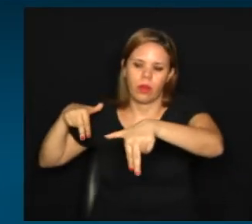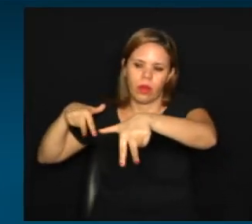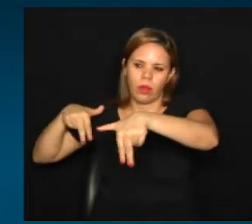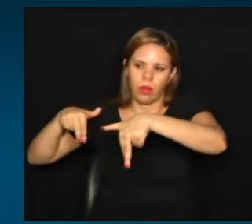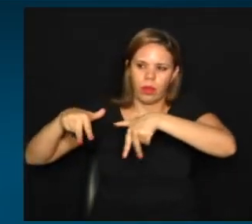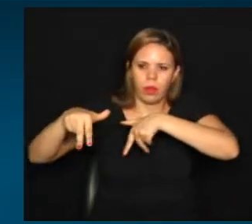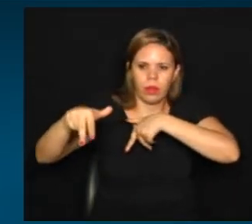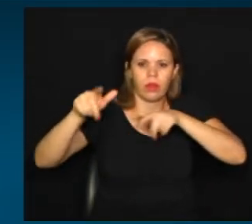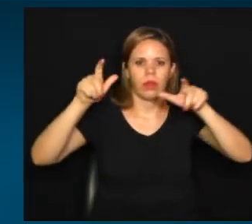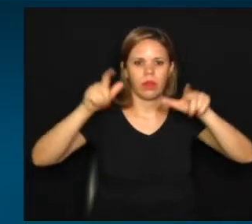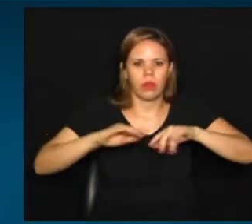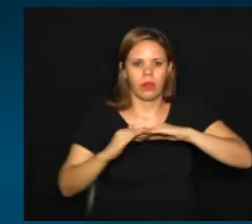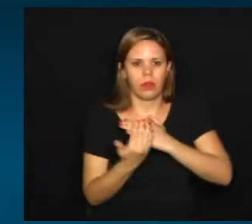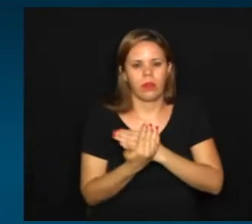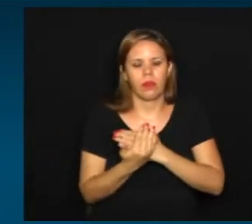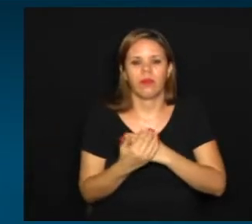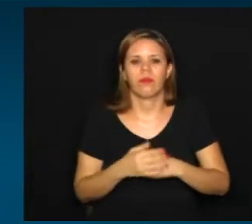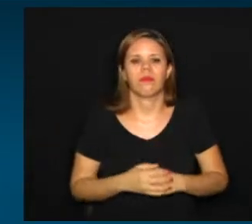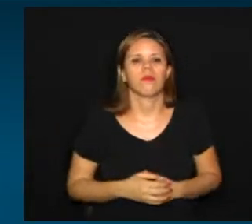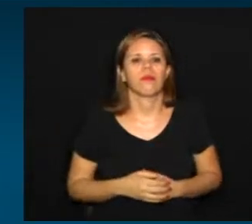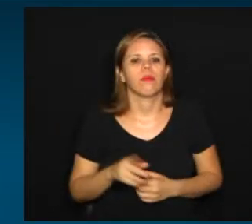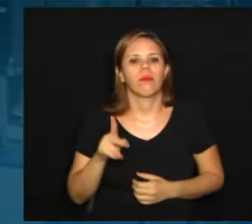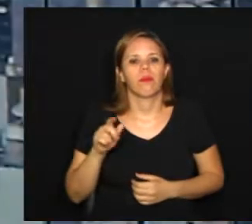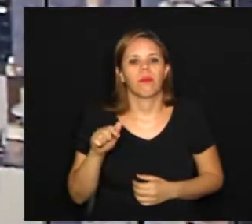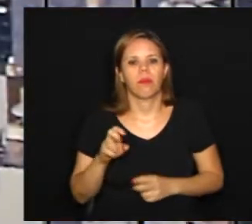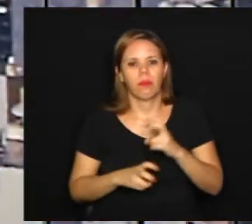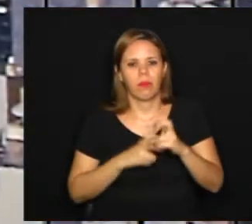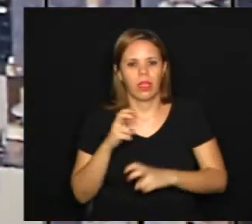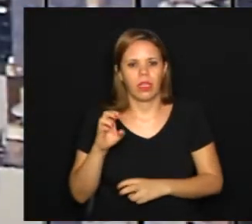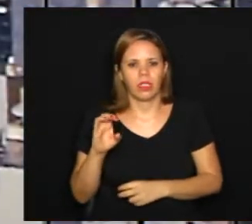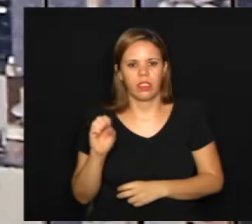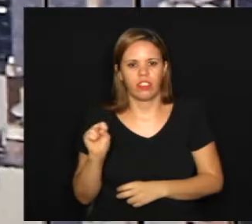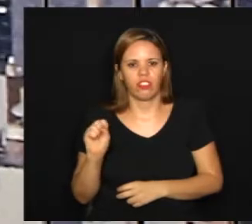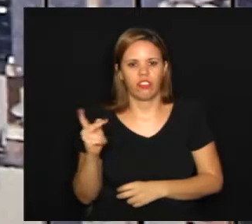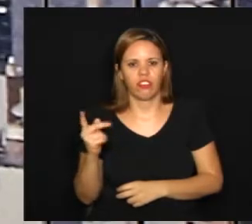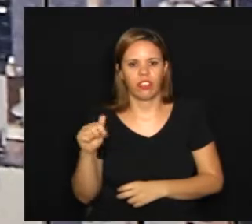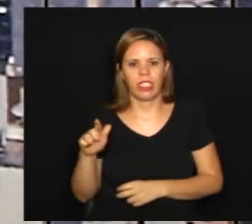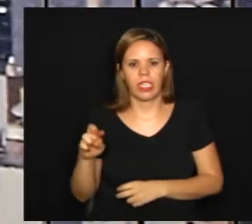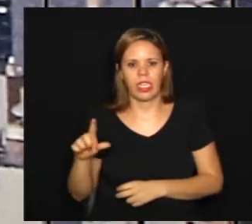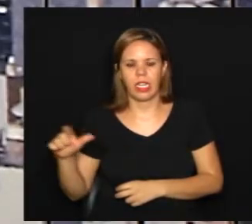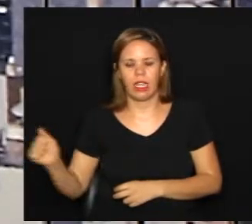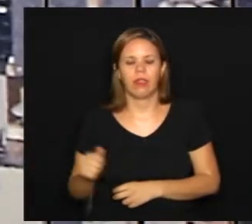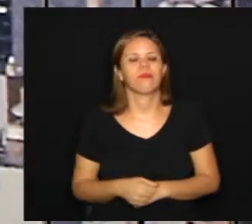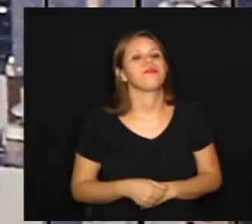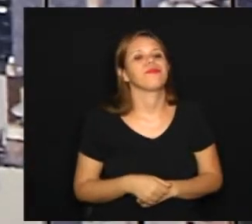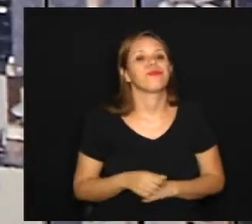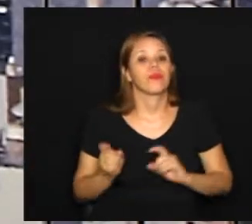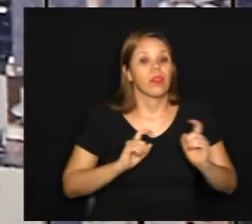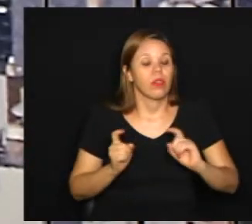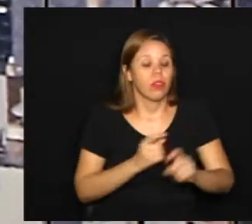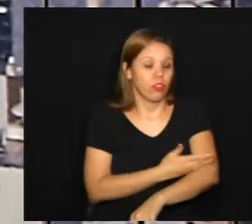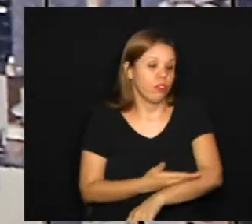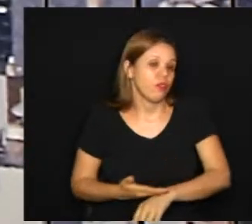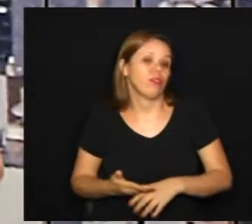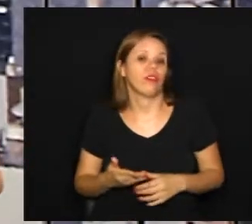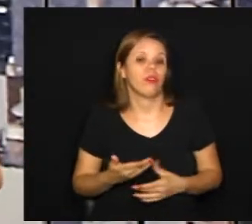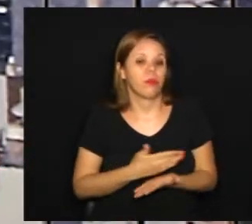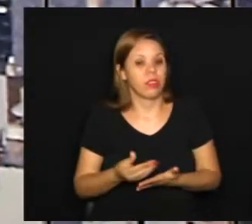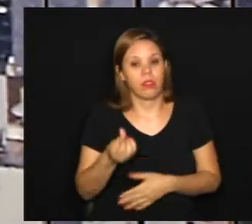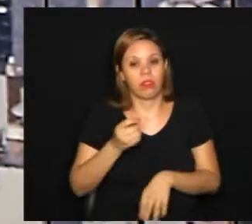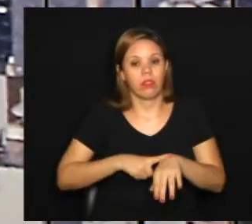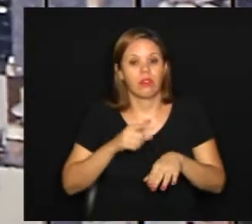pedestres localizadas no loteamento Parque Shangri-La. Lembrando que a reunião ordinária começa às 6 horas da tarde e é